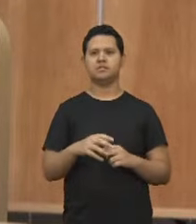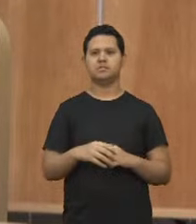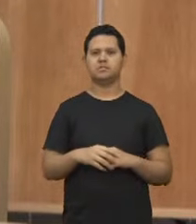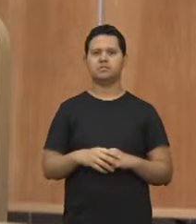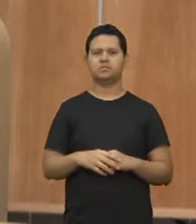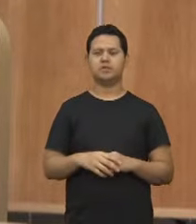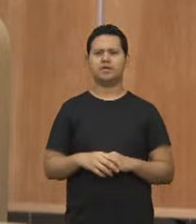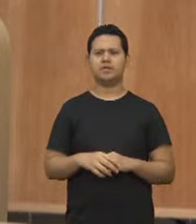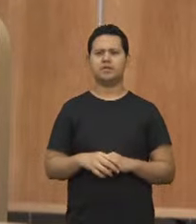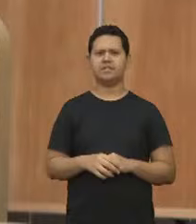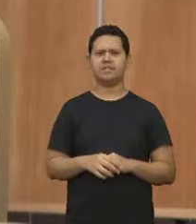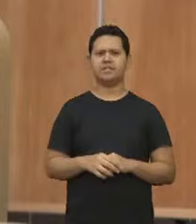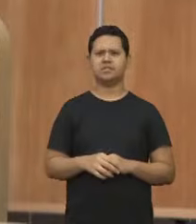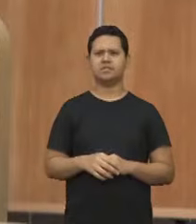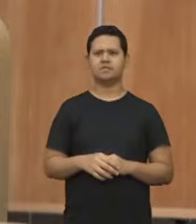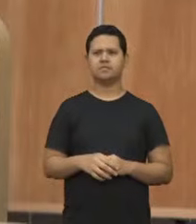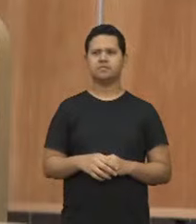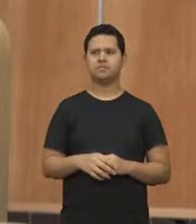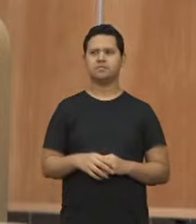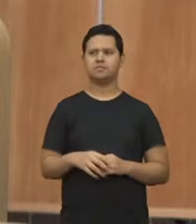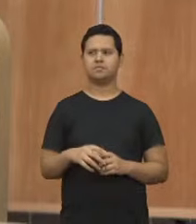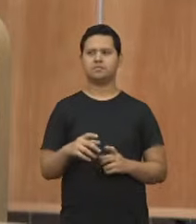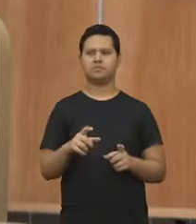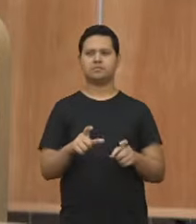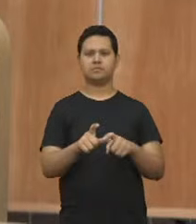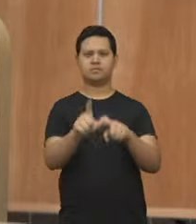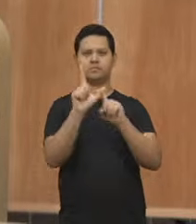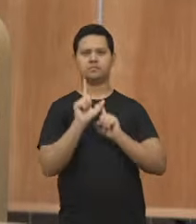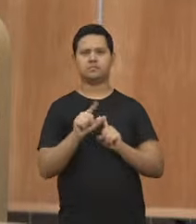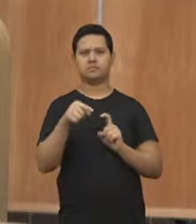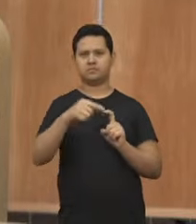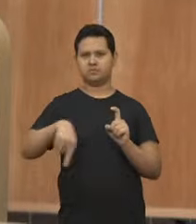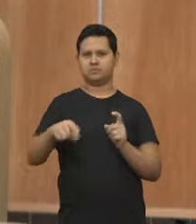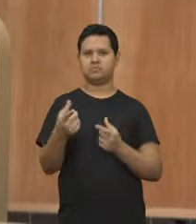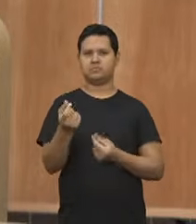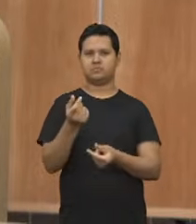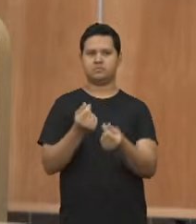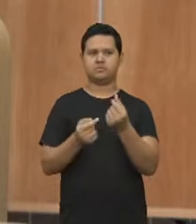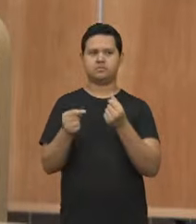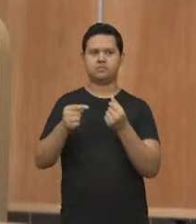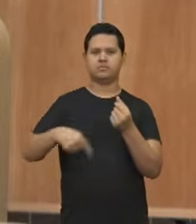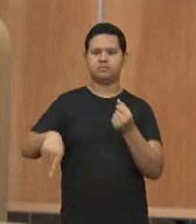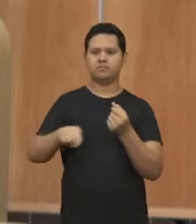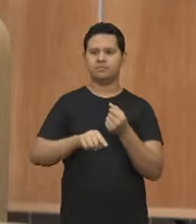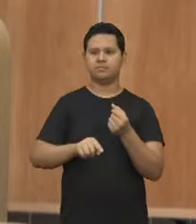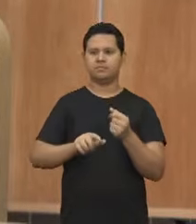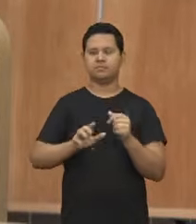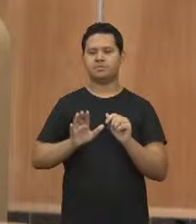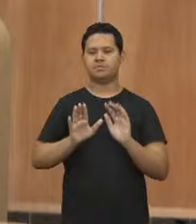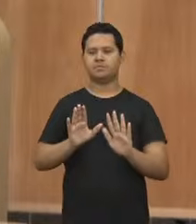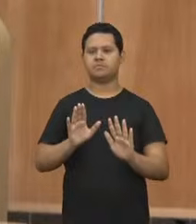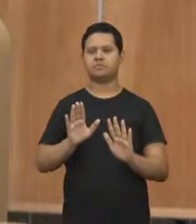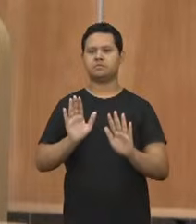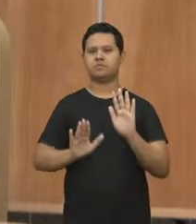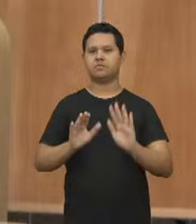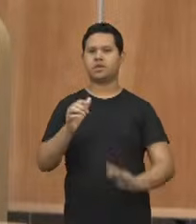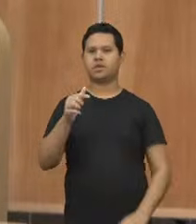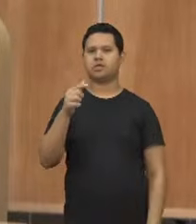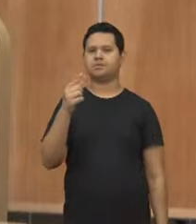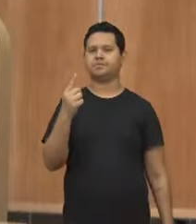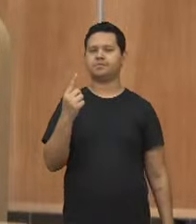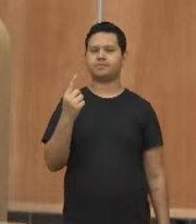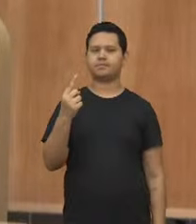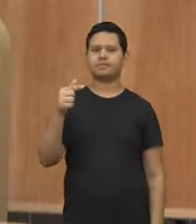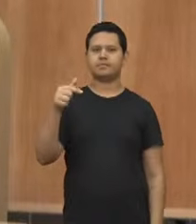você pega uma cidade endividada, quase que falida, com mais de R$170 de